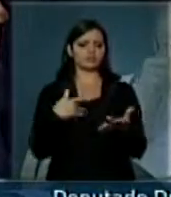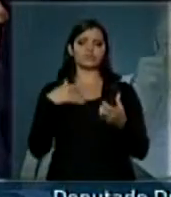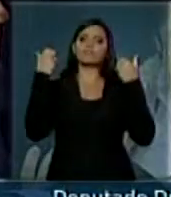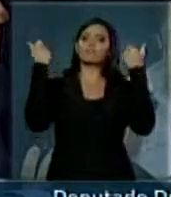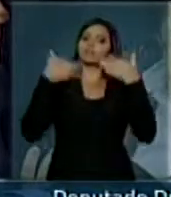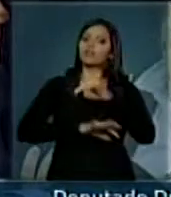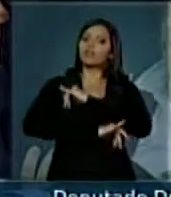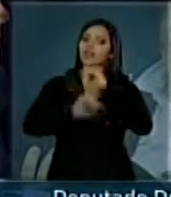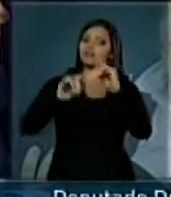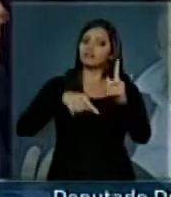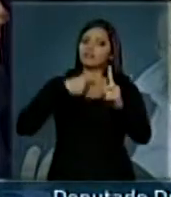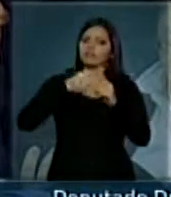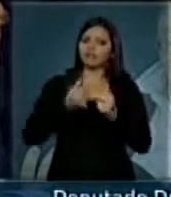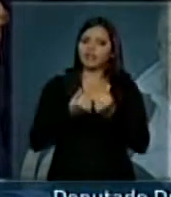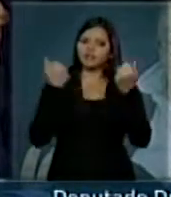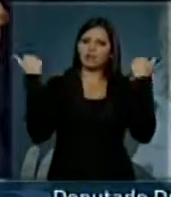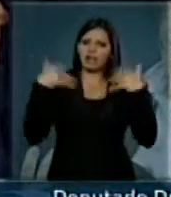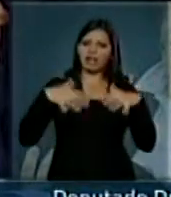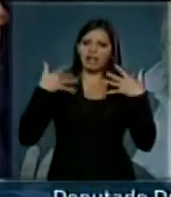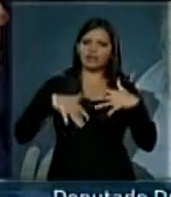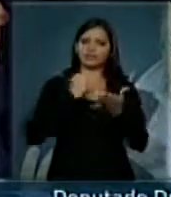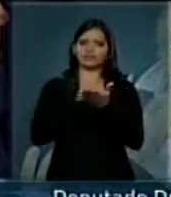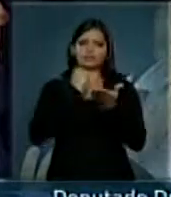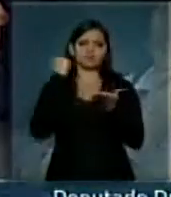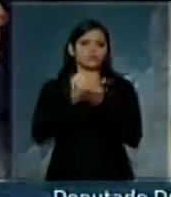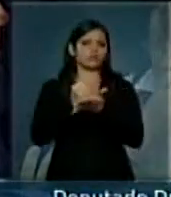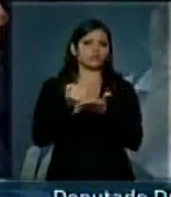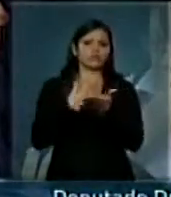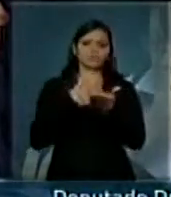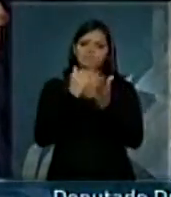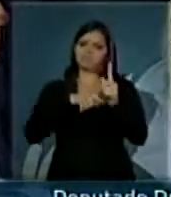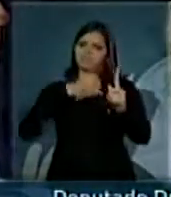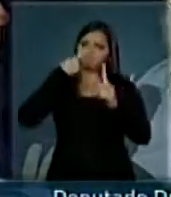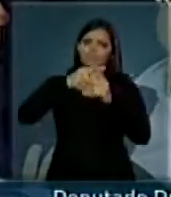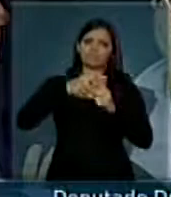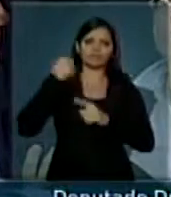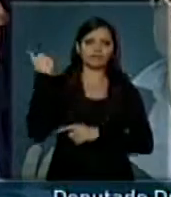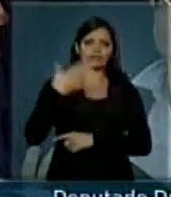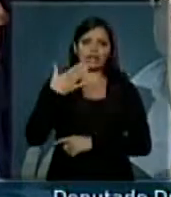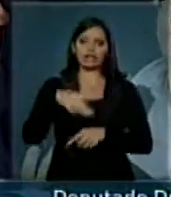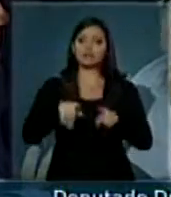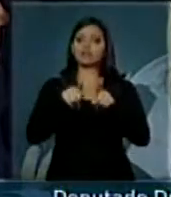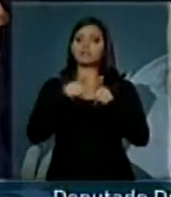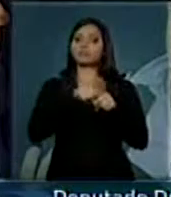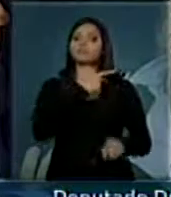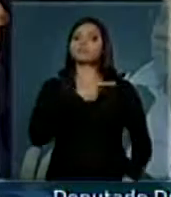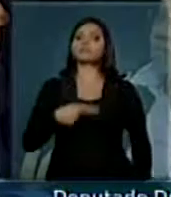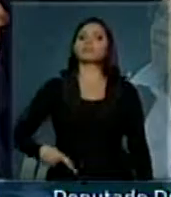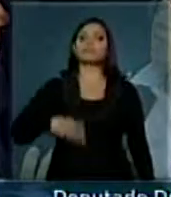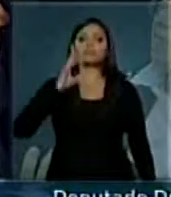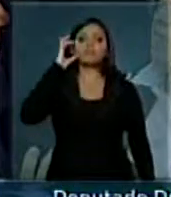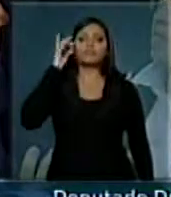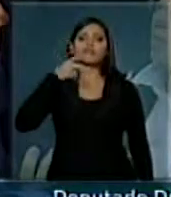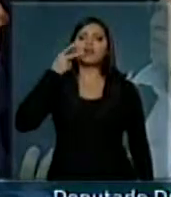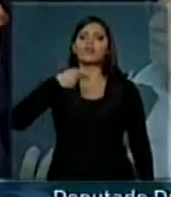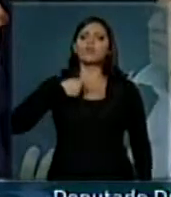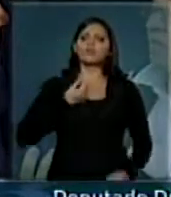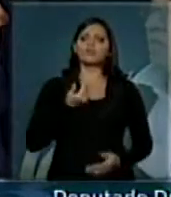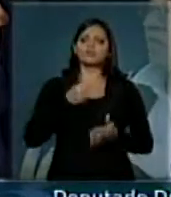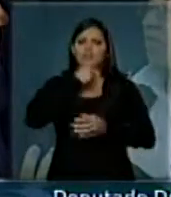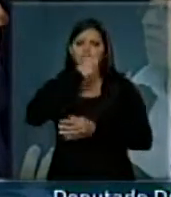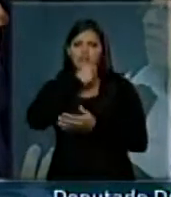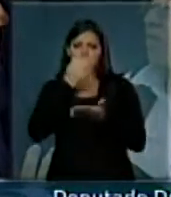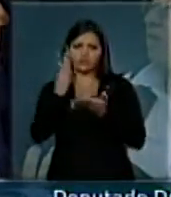justificado os sobrepreços, os aumentos contratuais, ou aquilo que a própria presidente desabafou na entrevista da